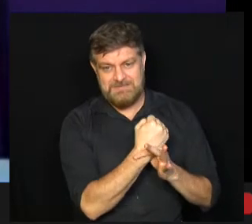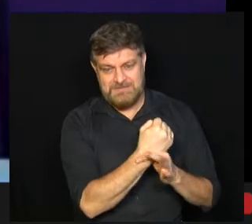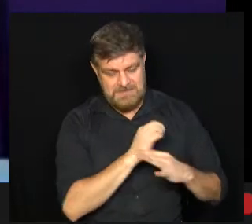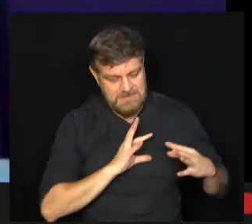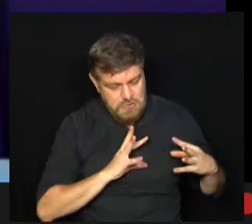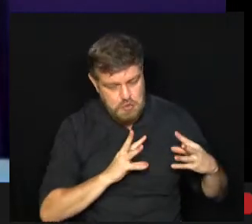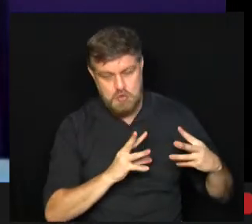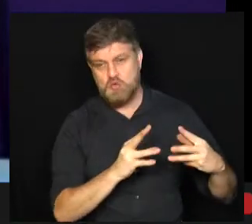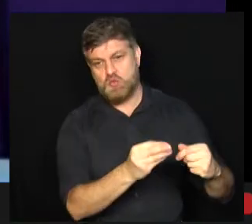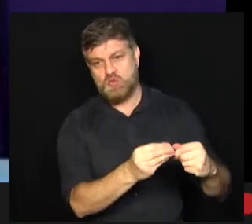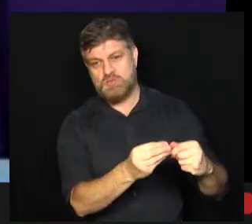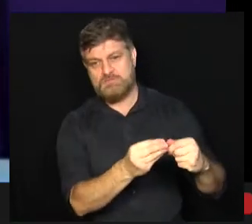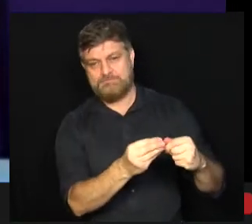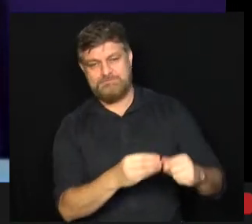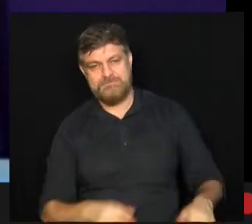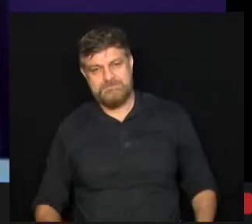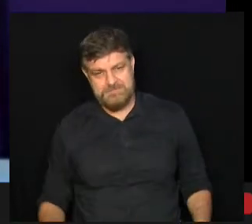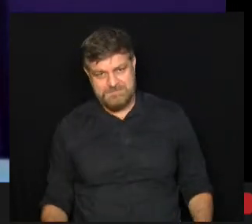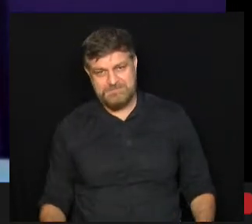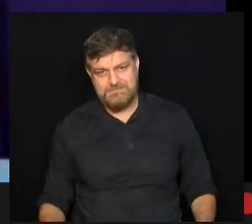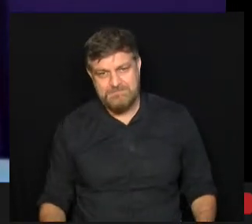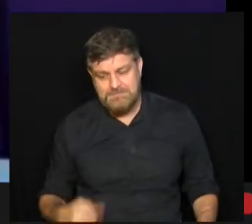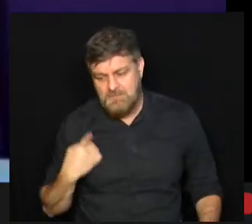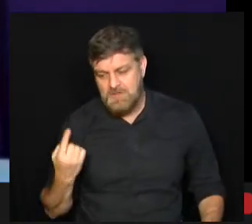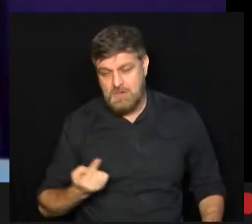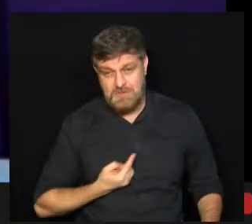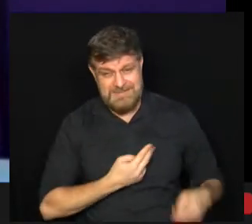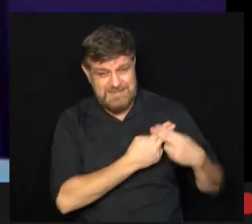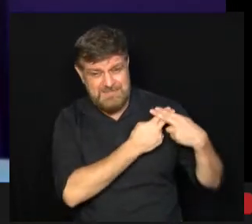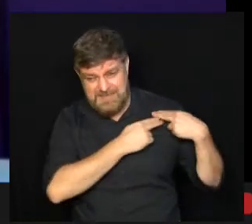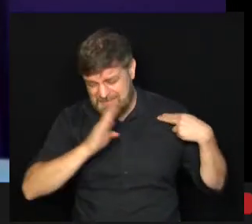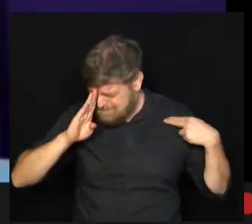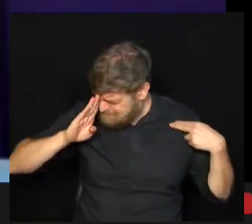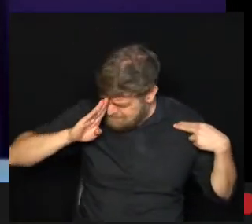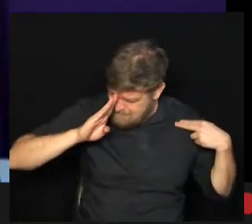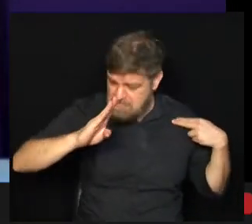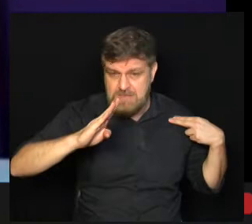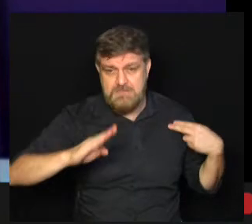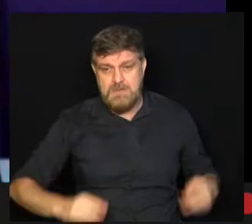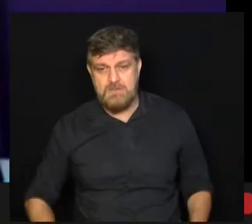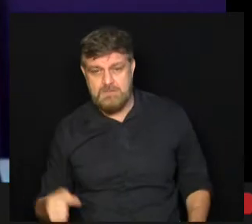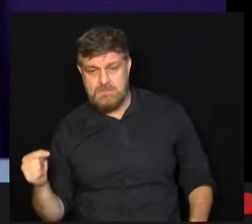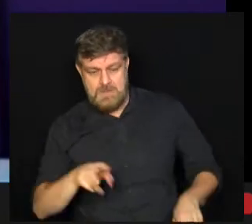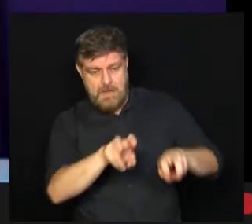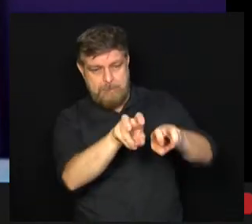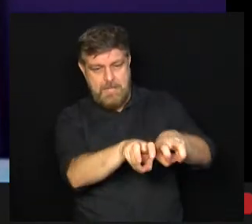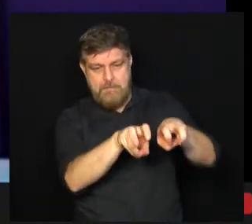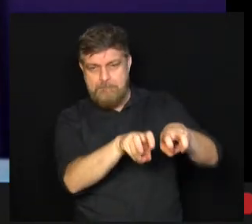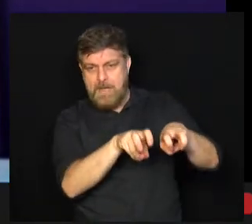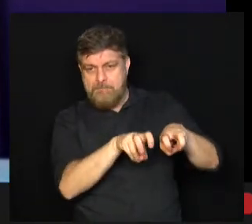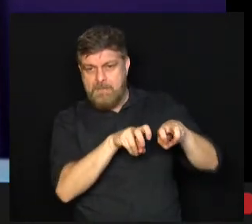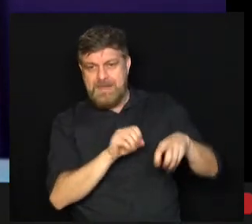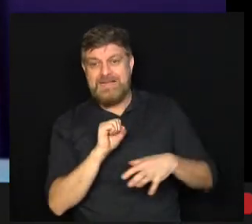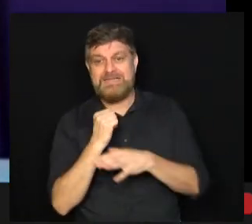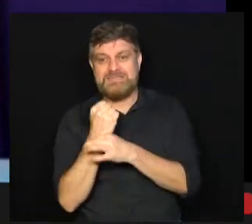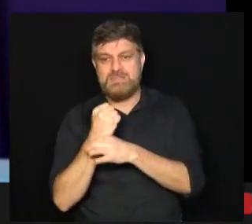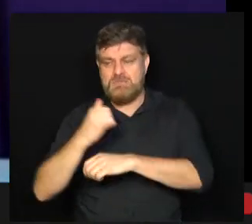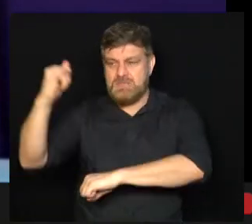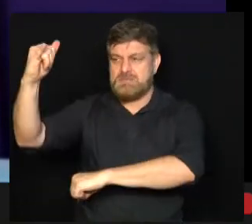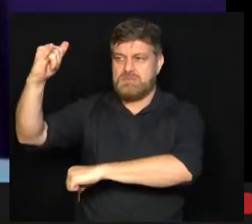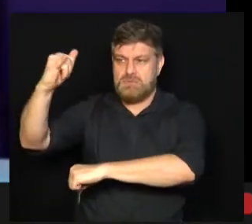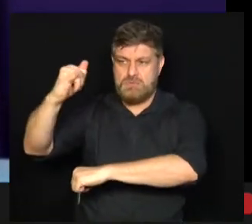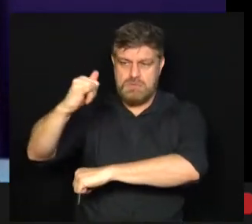os passageiros. Então, a nossa missão principal é fazer com que todos cheguem em segurança ao seu destino